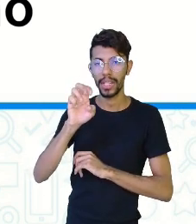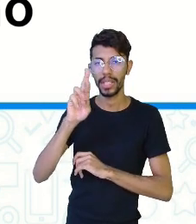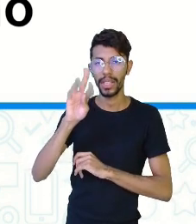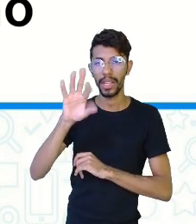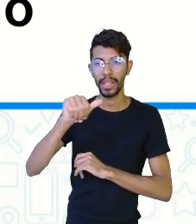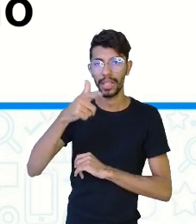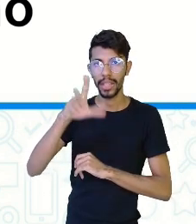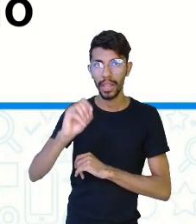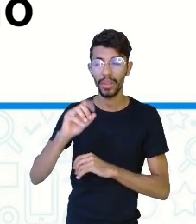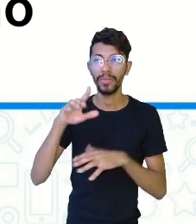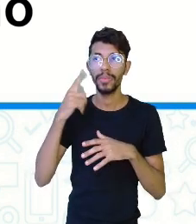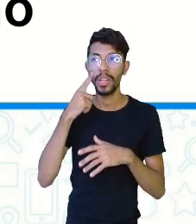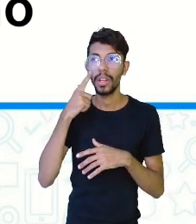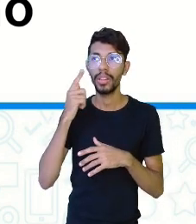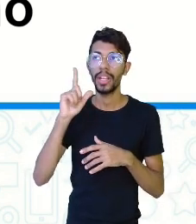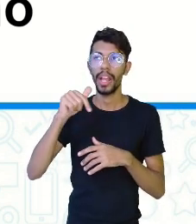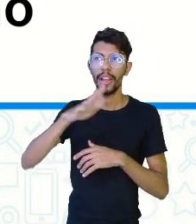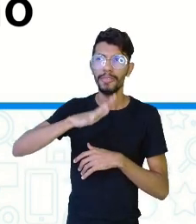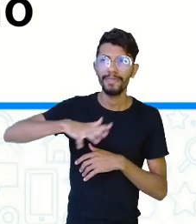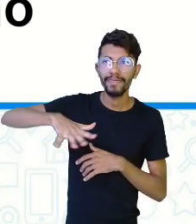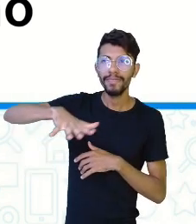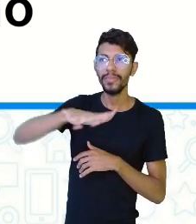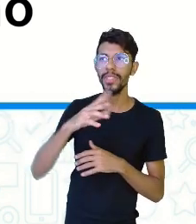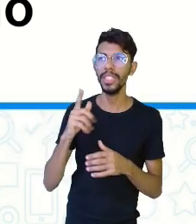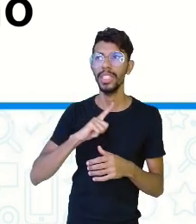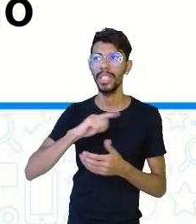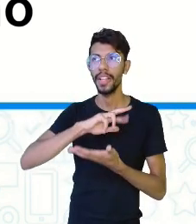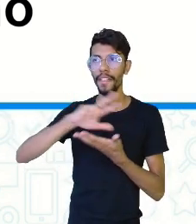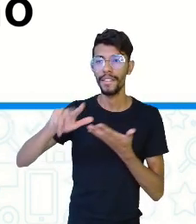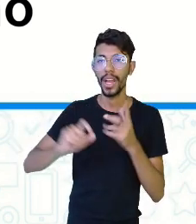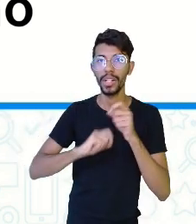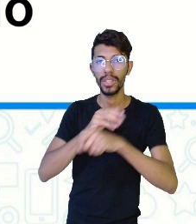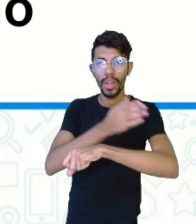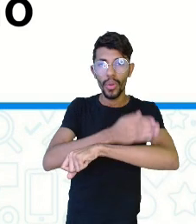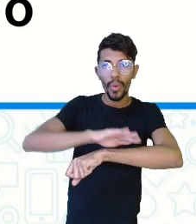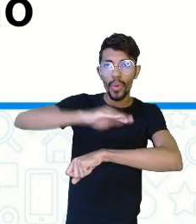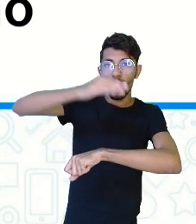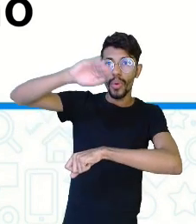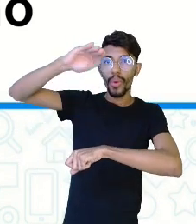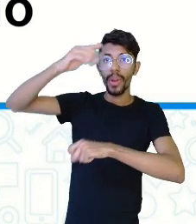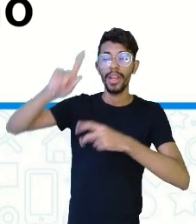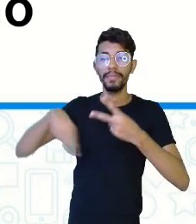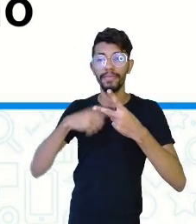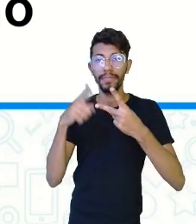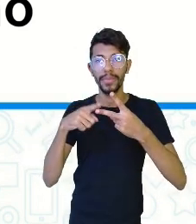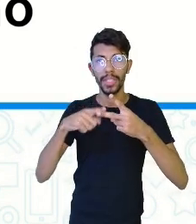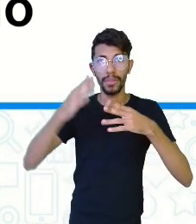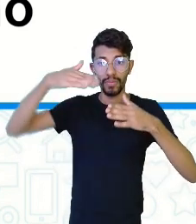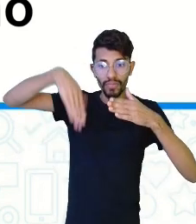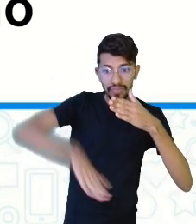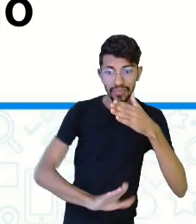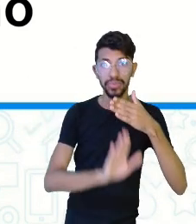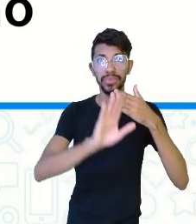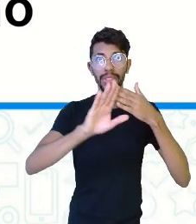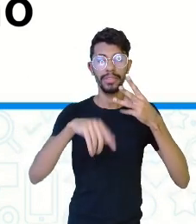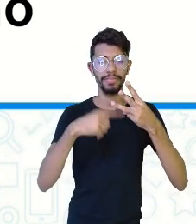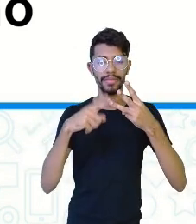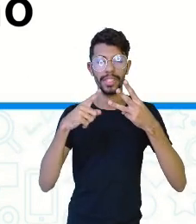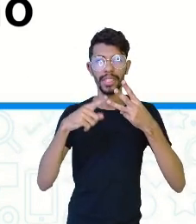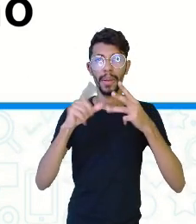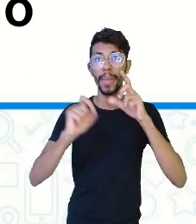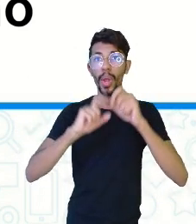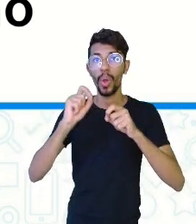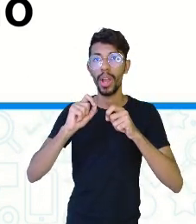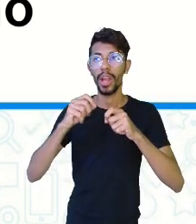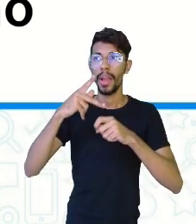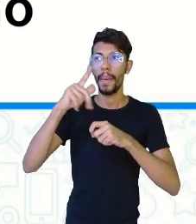seca? É uma região com muitos planaltos, depressões e planícies, sendo essas últimas, ou seja,